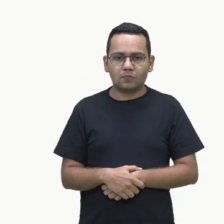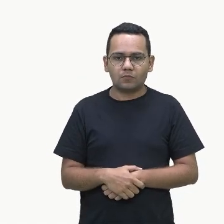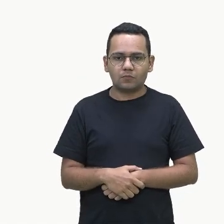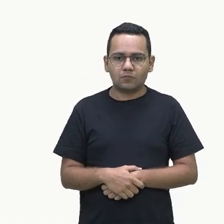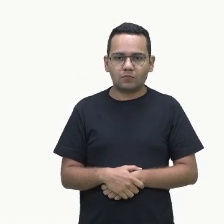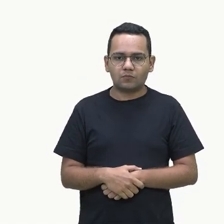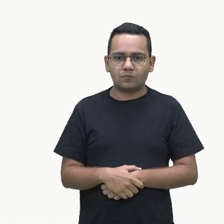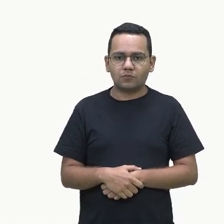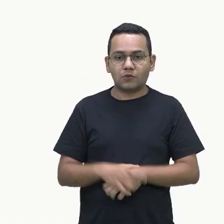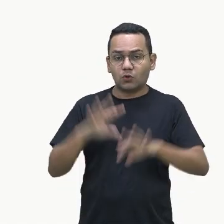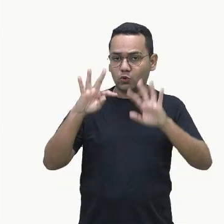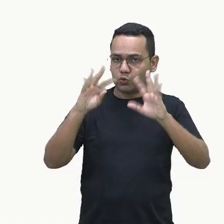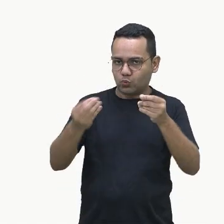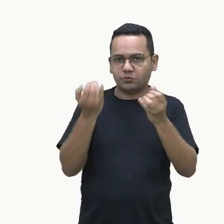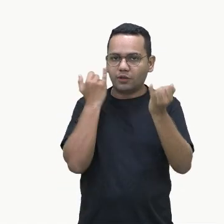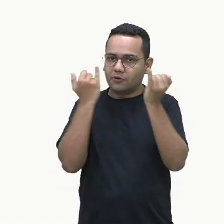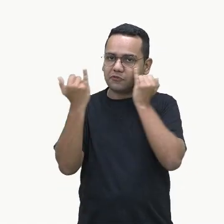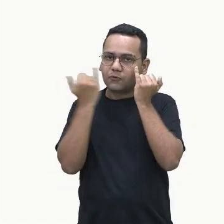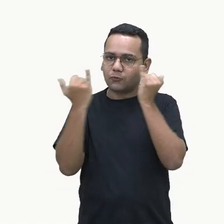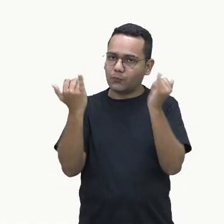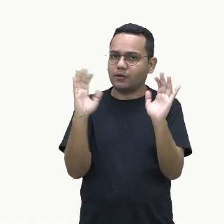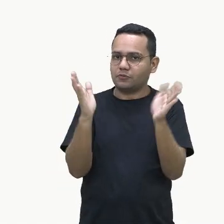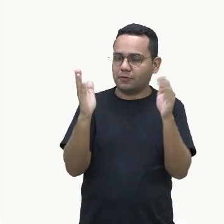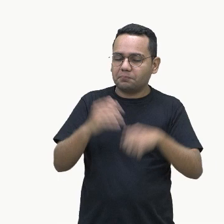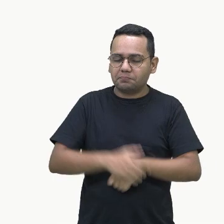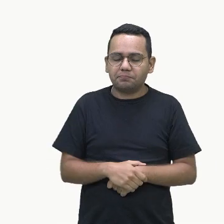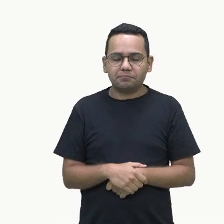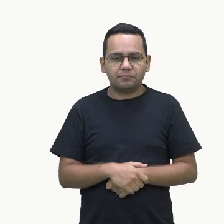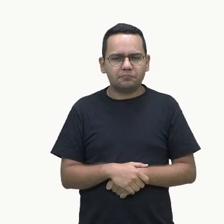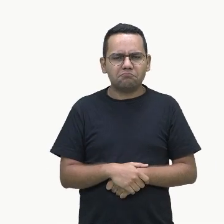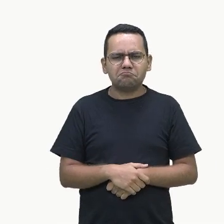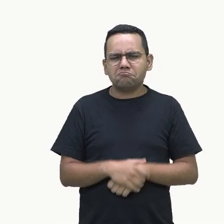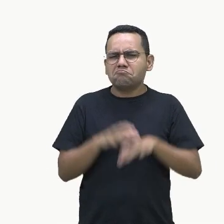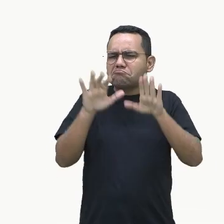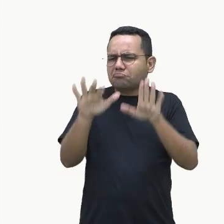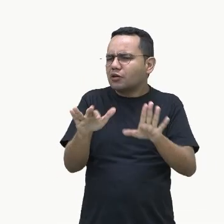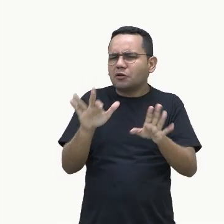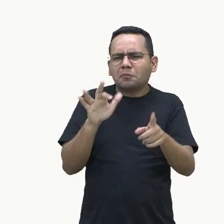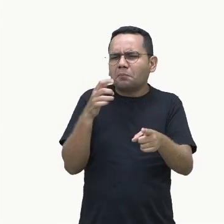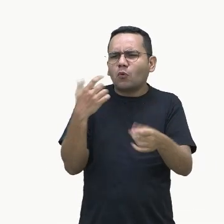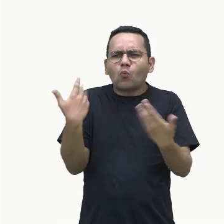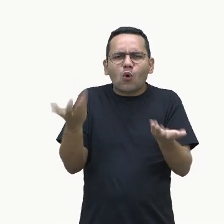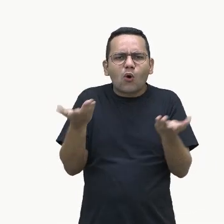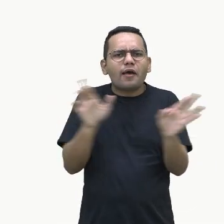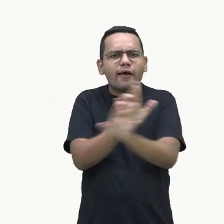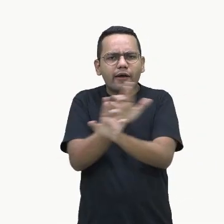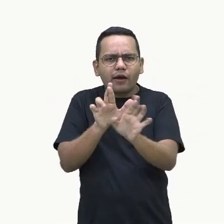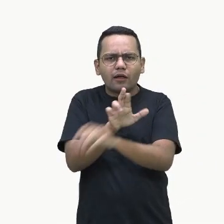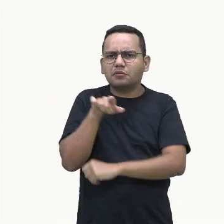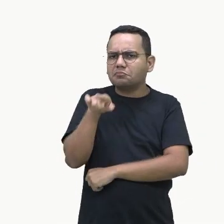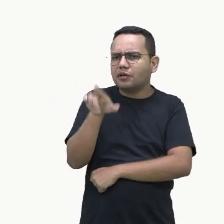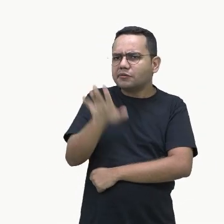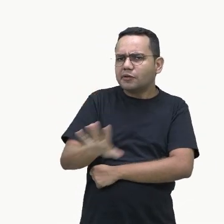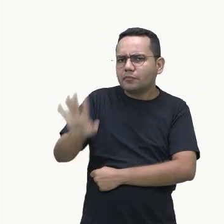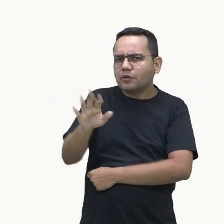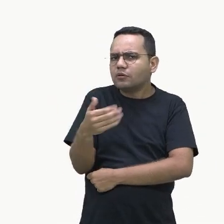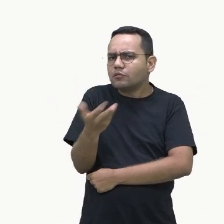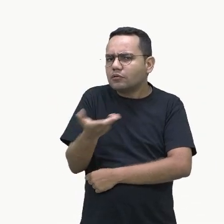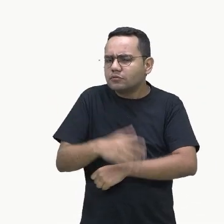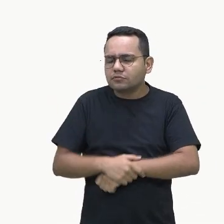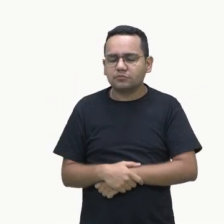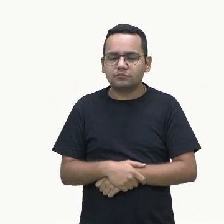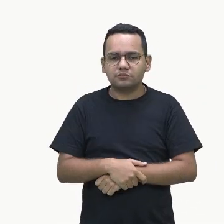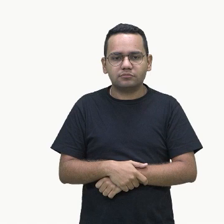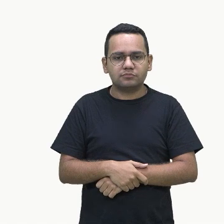catetos. Ok? Tá, professor, e por que o senhor está fazendo isso? Qual é o objetivo? Tá, o objetivo